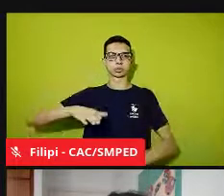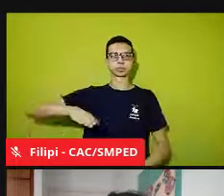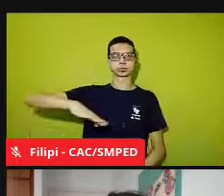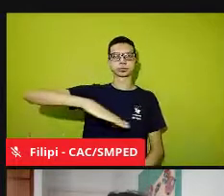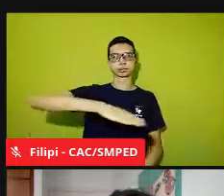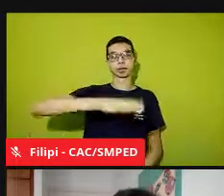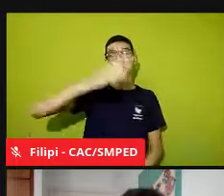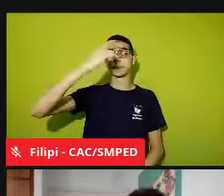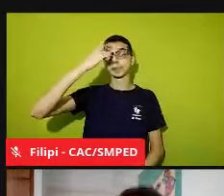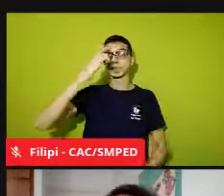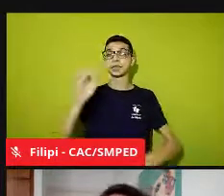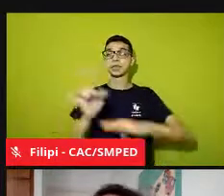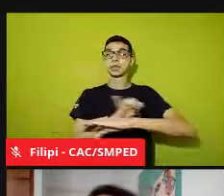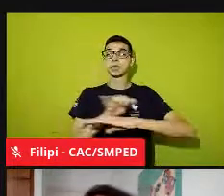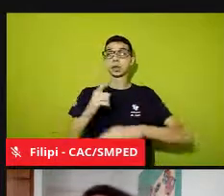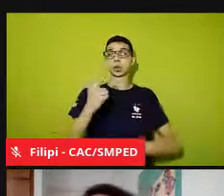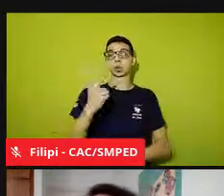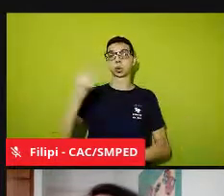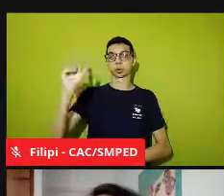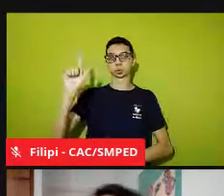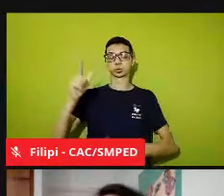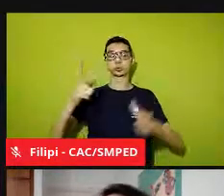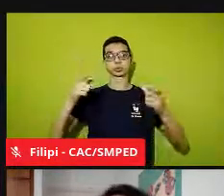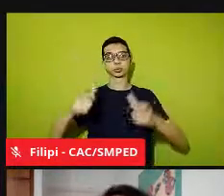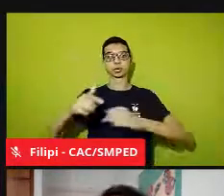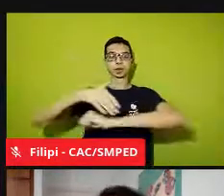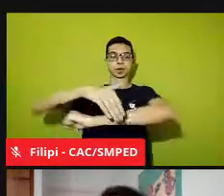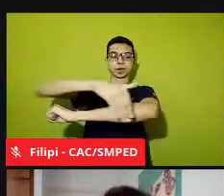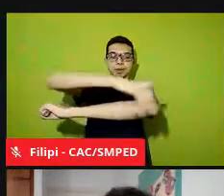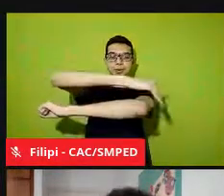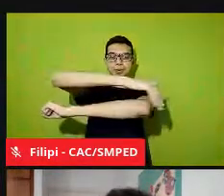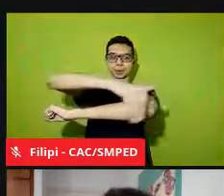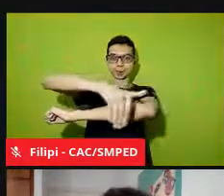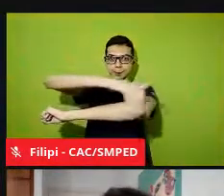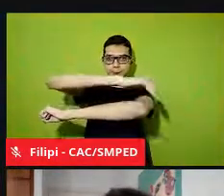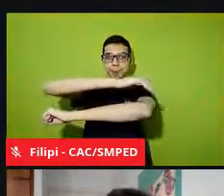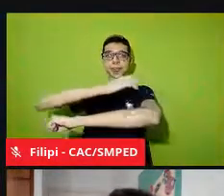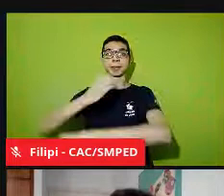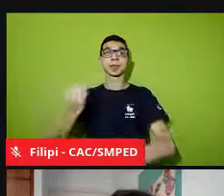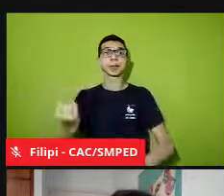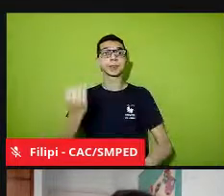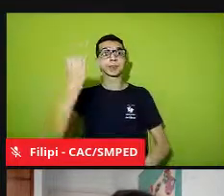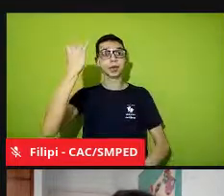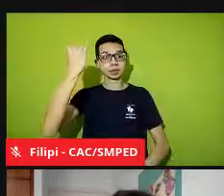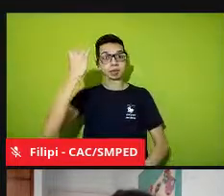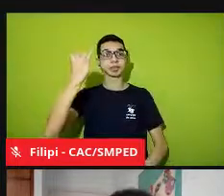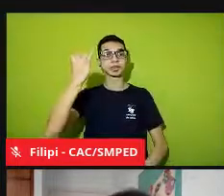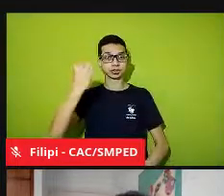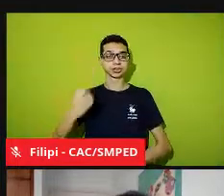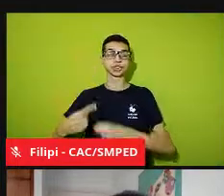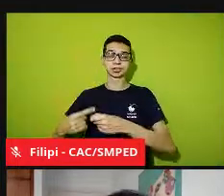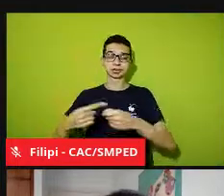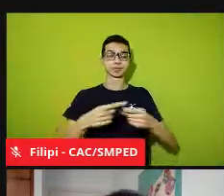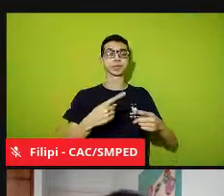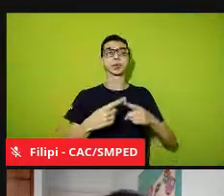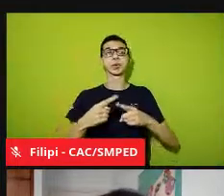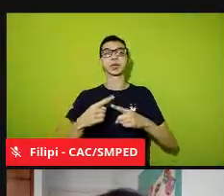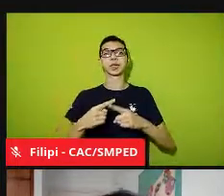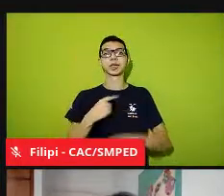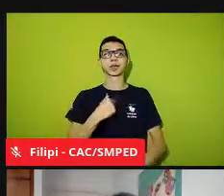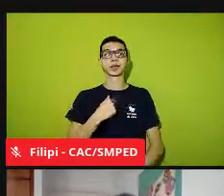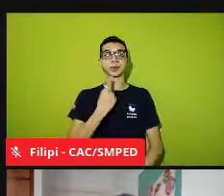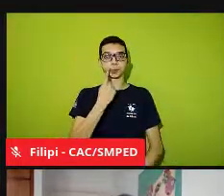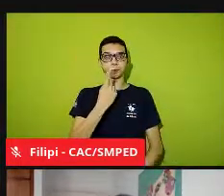para essas esquinas. E a esquina ela tem, no final das contas, uma importância enorme para a cidade, né? Porque eu achei